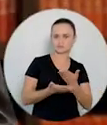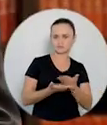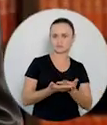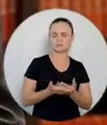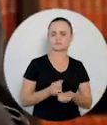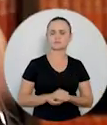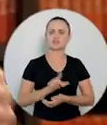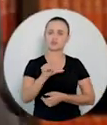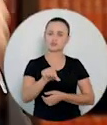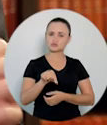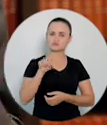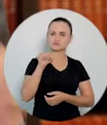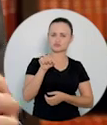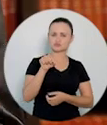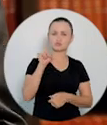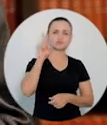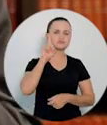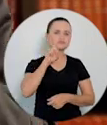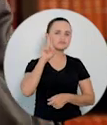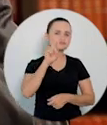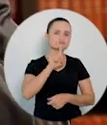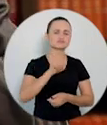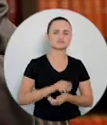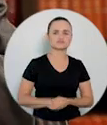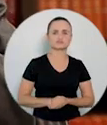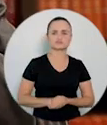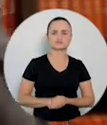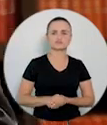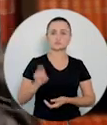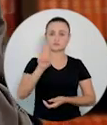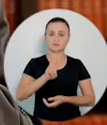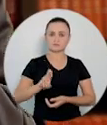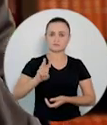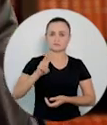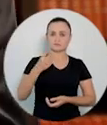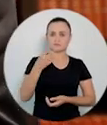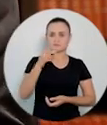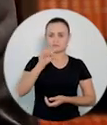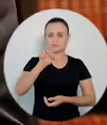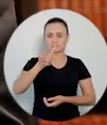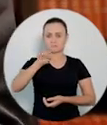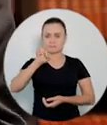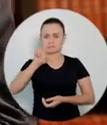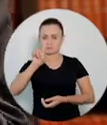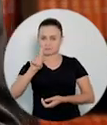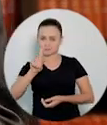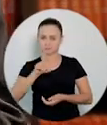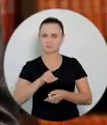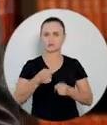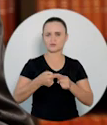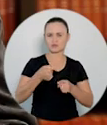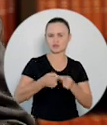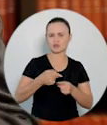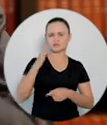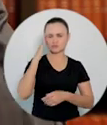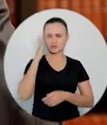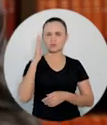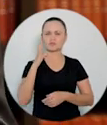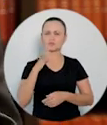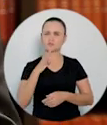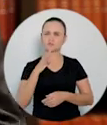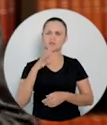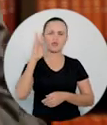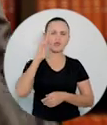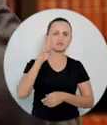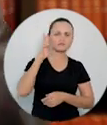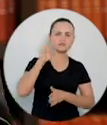os Estados Unidos e a Universidade de Harvard especificamente, porque foi lá que surgiu, de fato, o direito constitucional como nós o